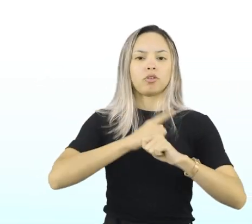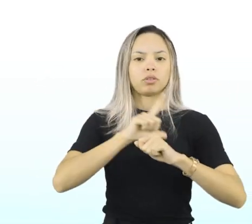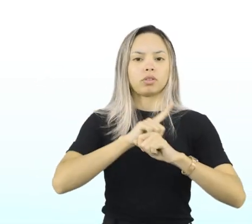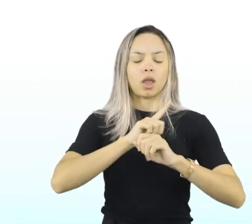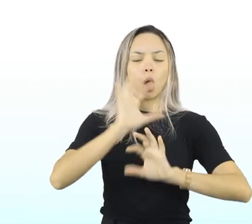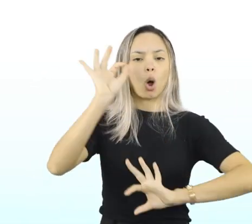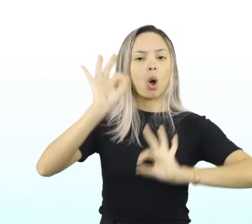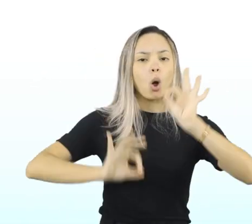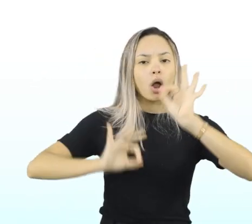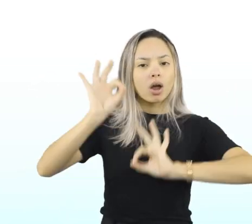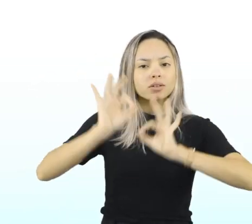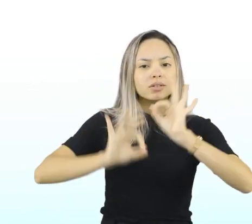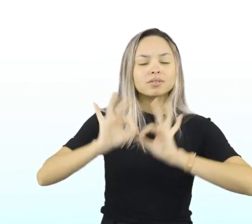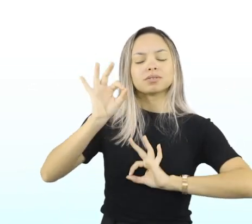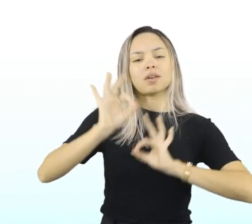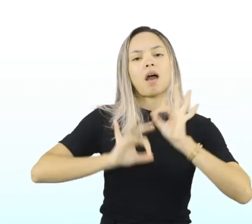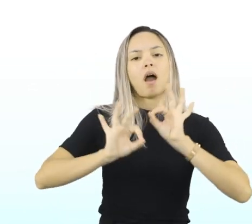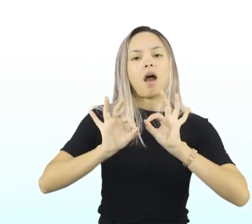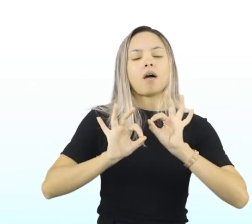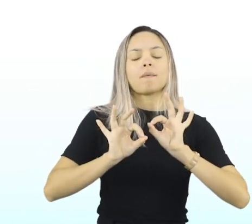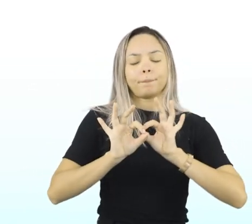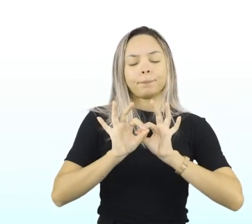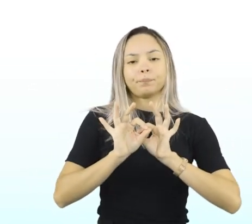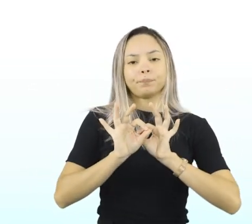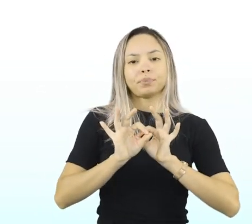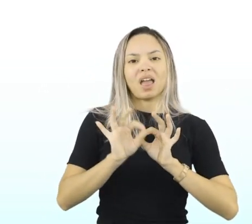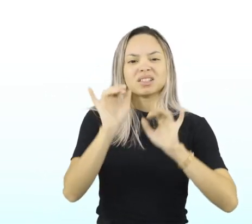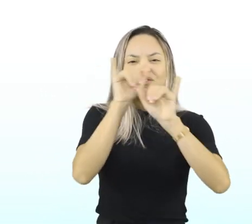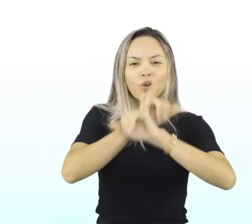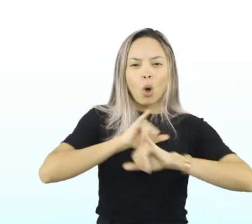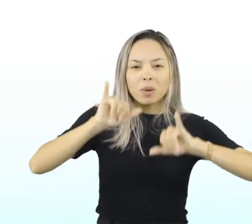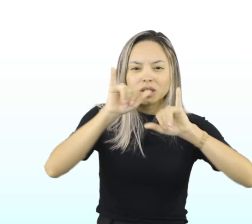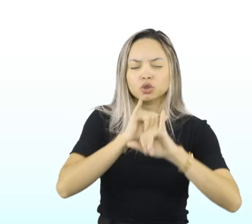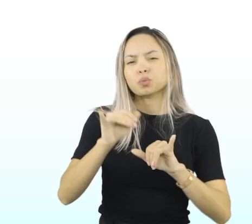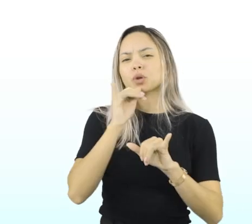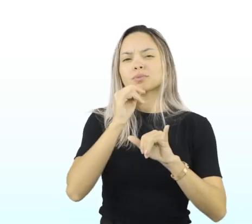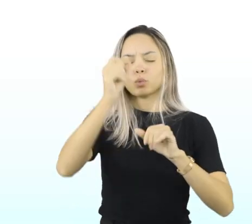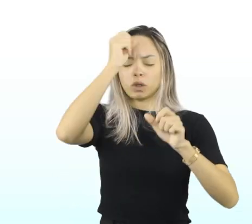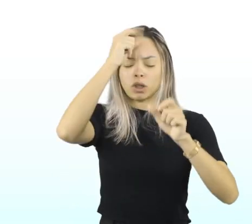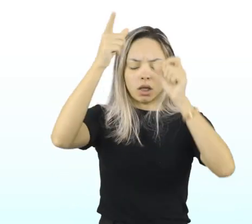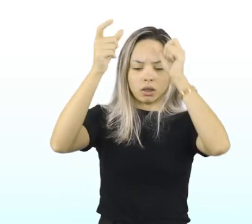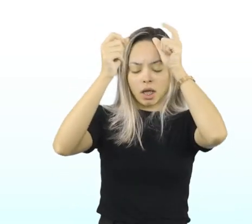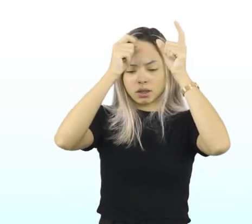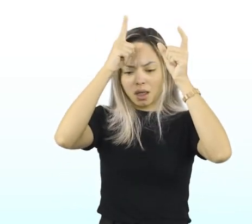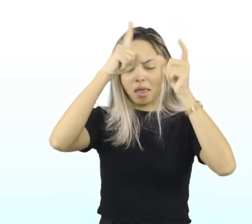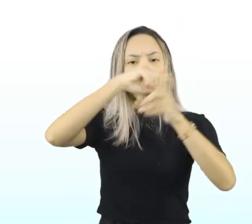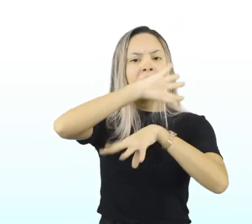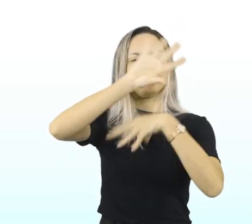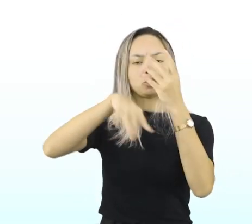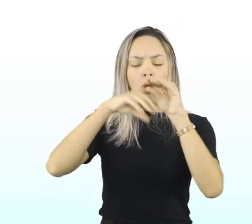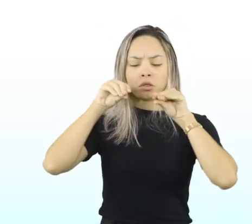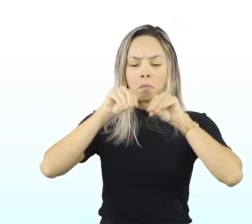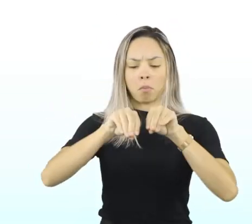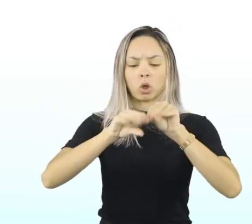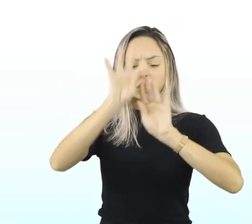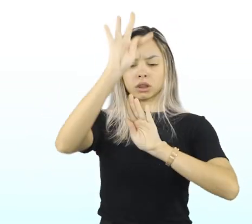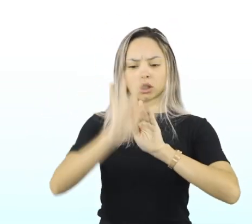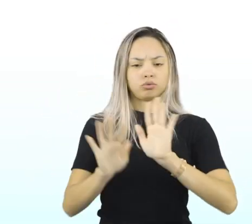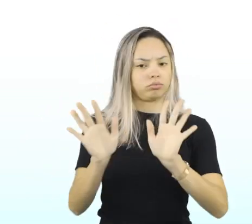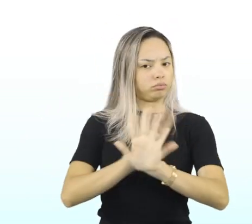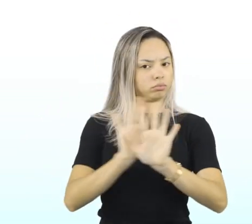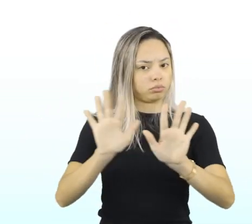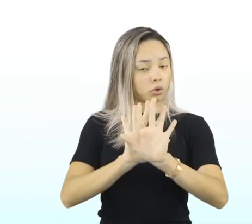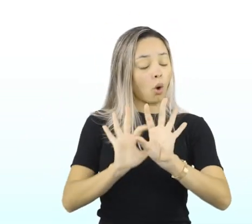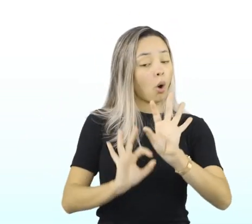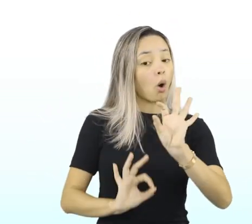de selecionar, de organizar suas ideias, as informações que você colocou no texto, não é? Então